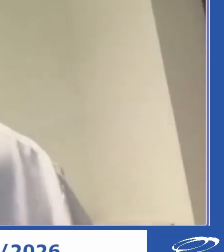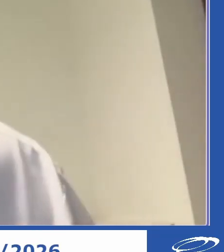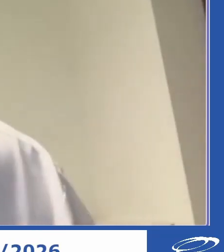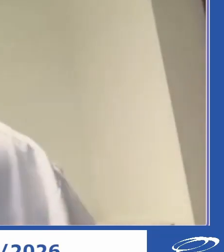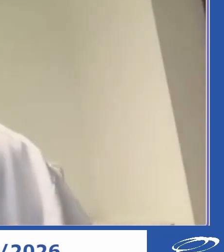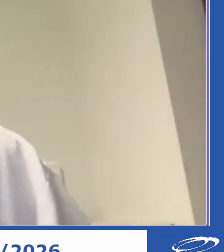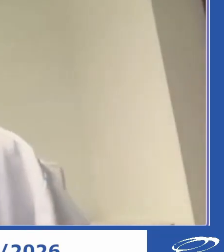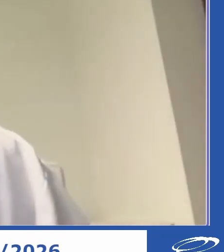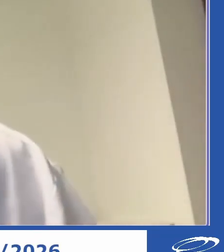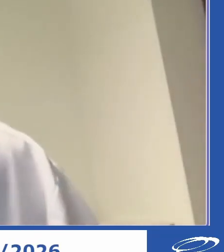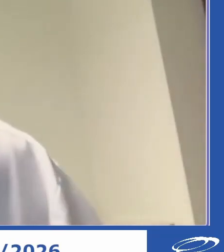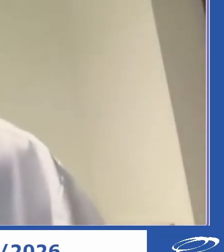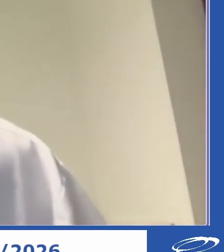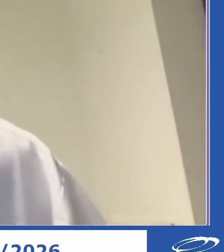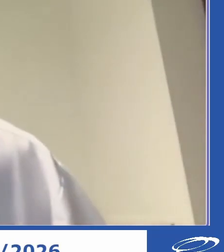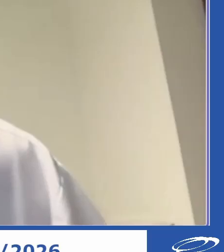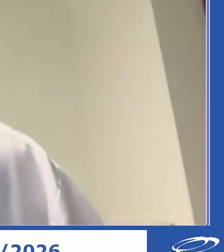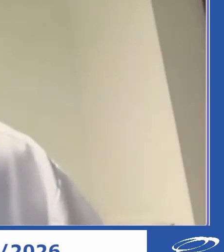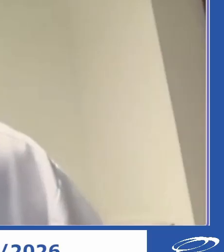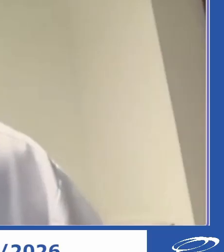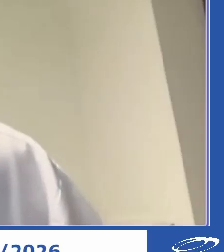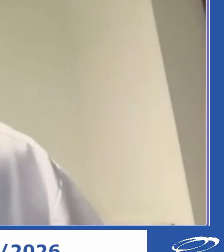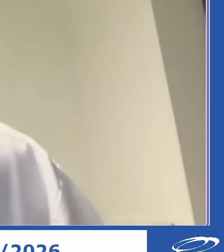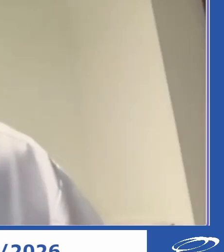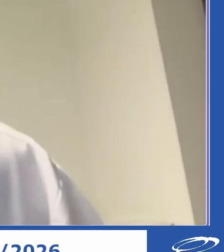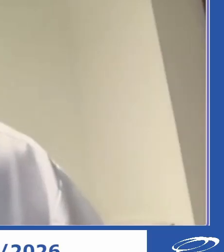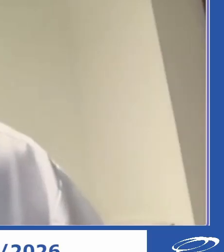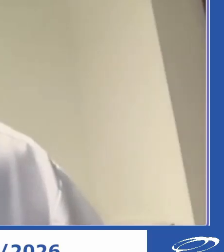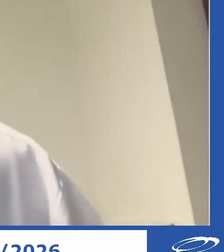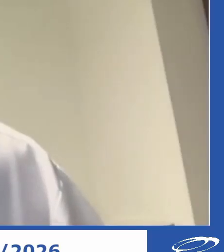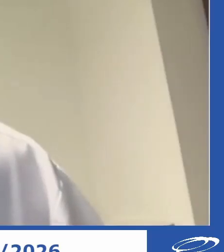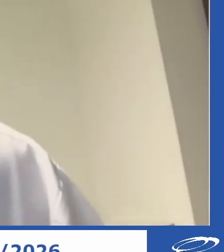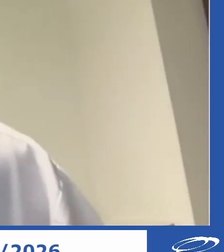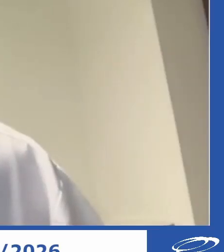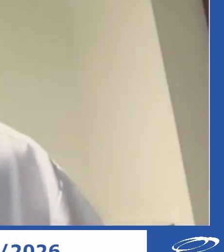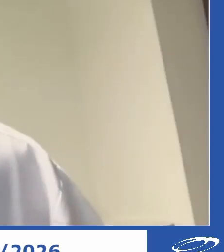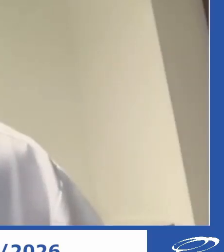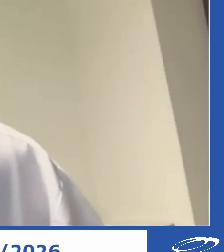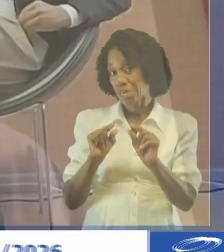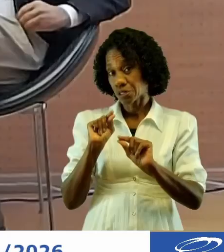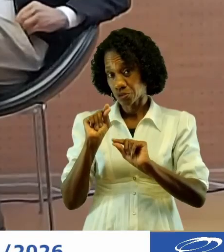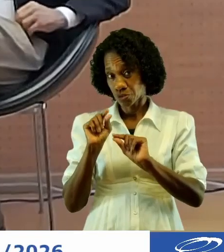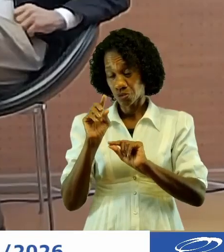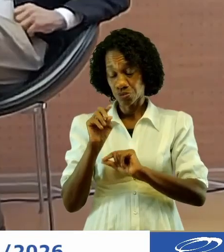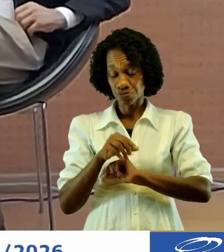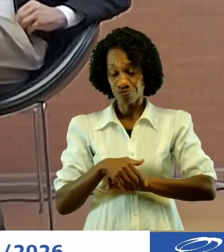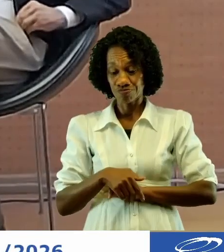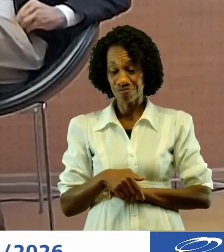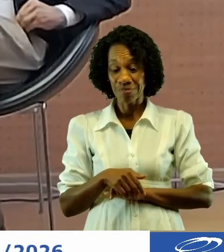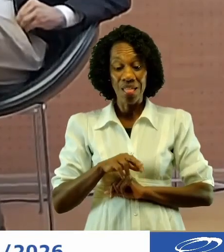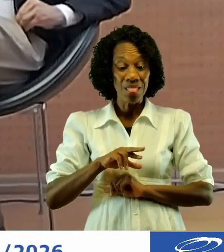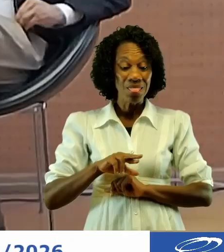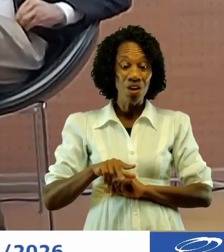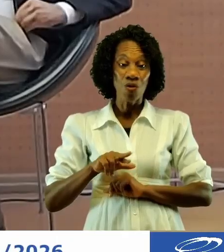yet so common. Bom, então, doutora, você está dizendo que, né, que não é